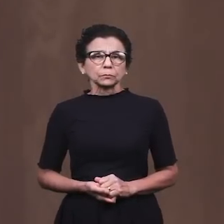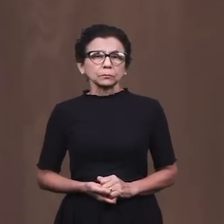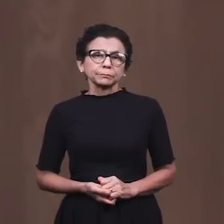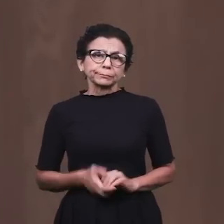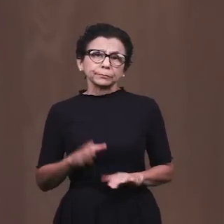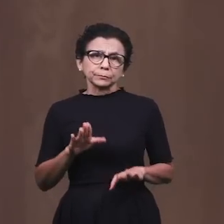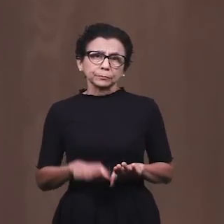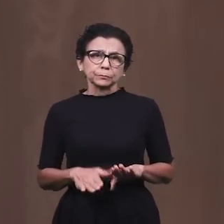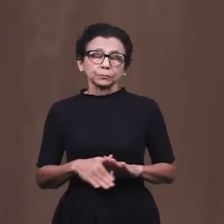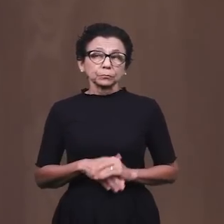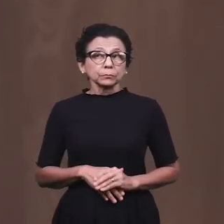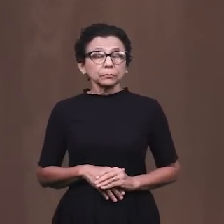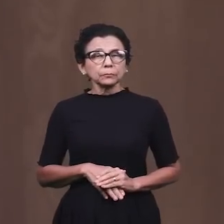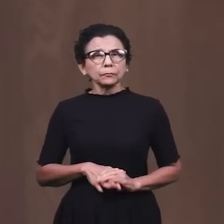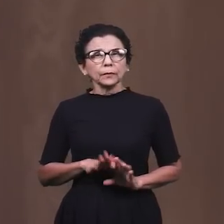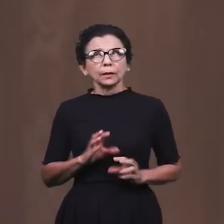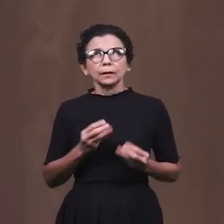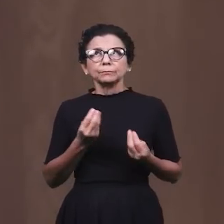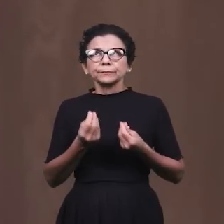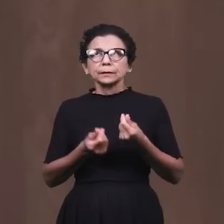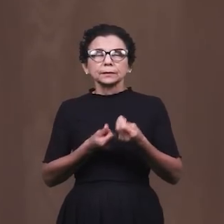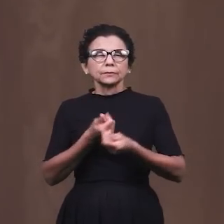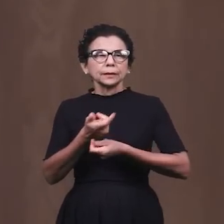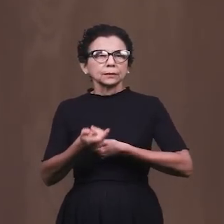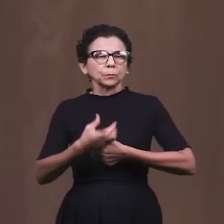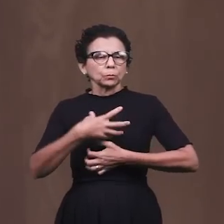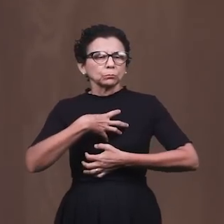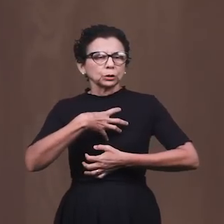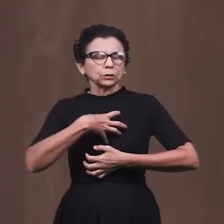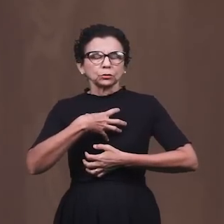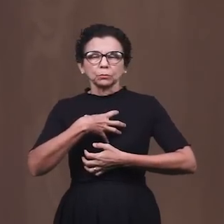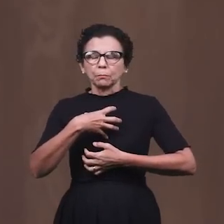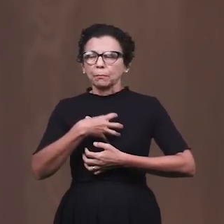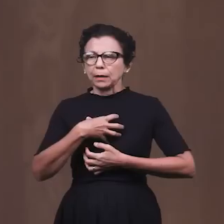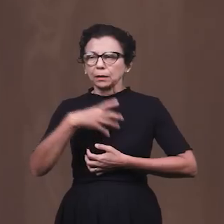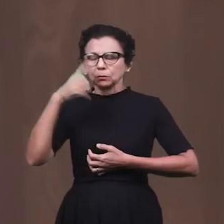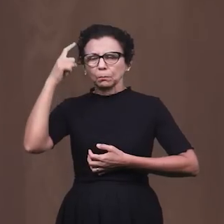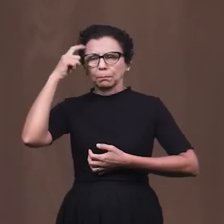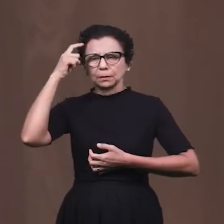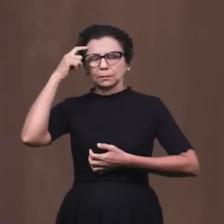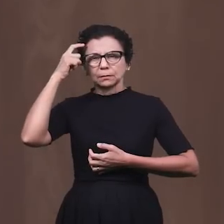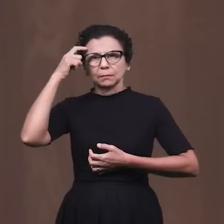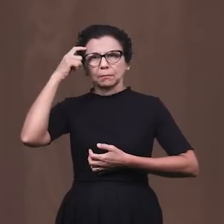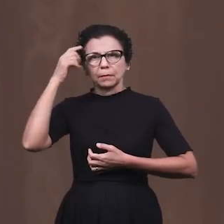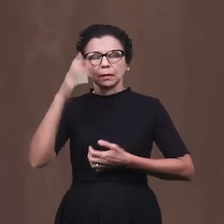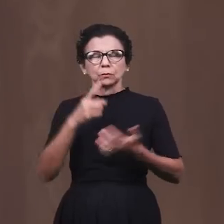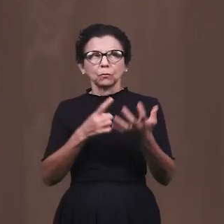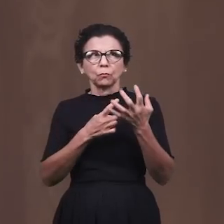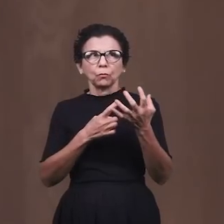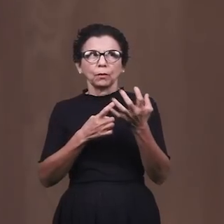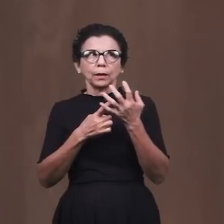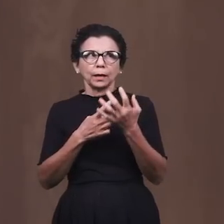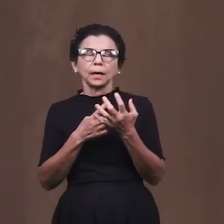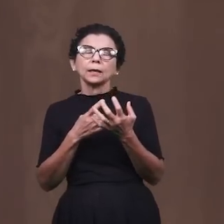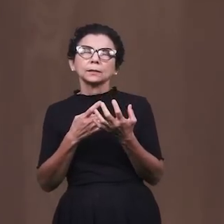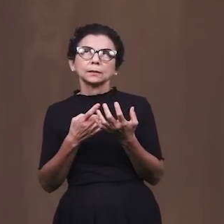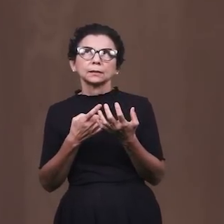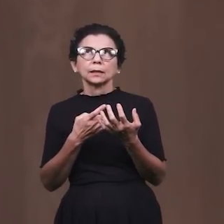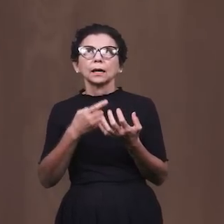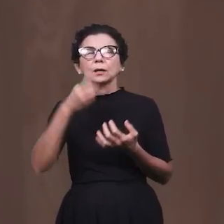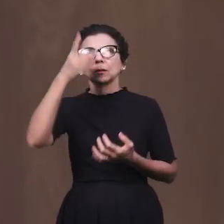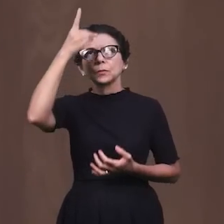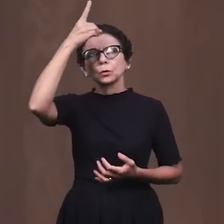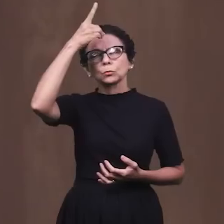porque eu posso, às vezes, estar influenciado por algum sentimento, algum pensamento, né? Então, os outros é que